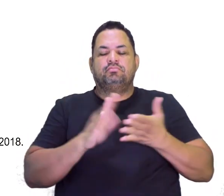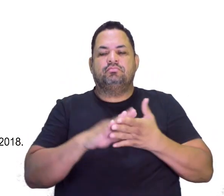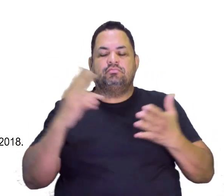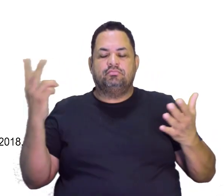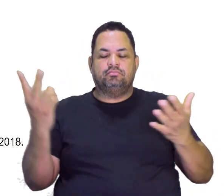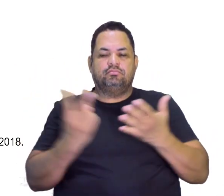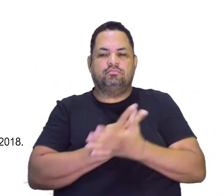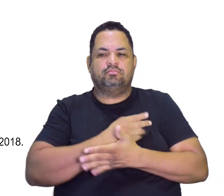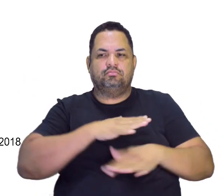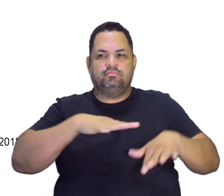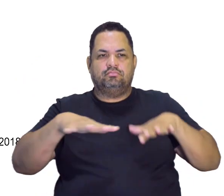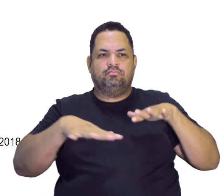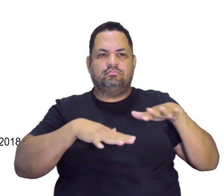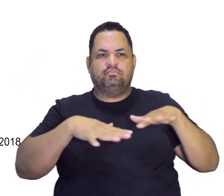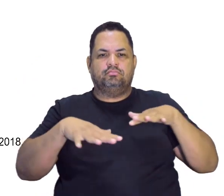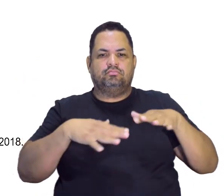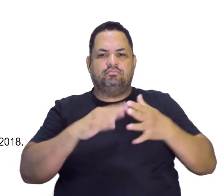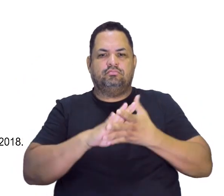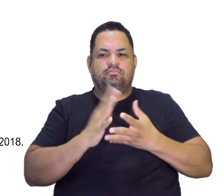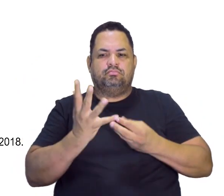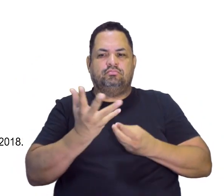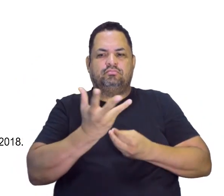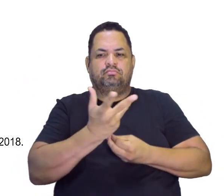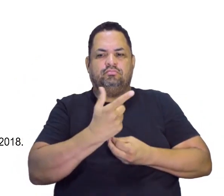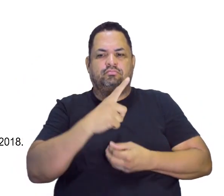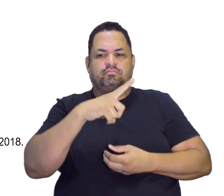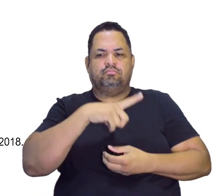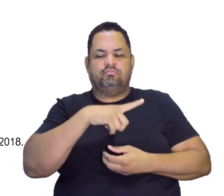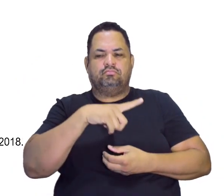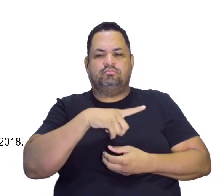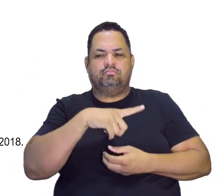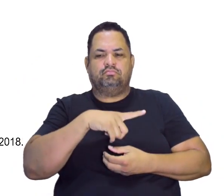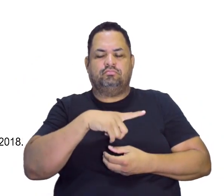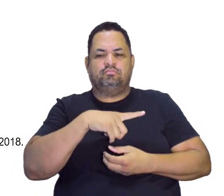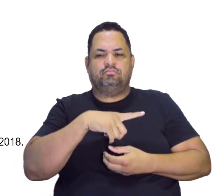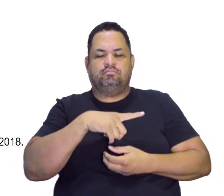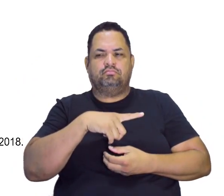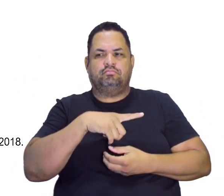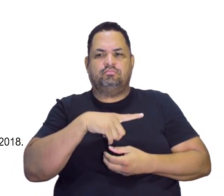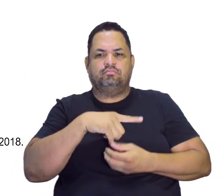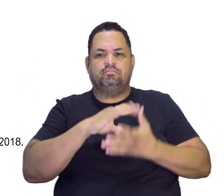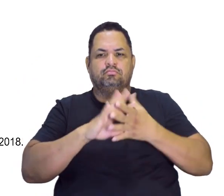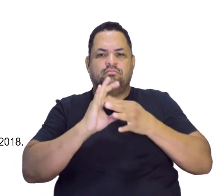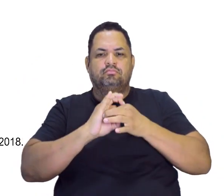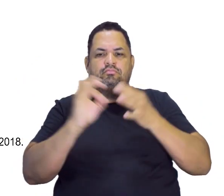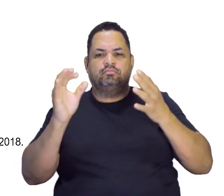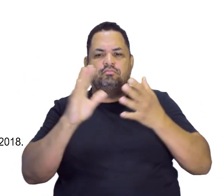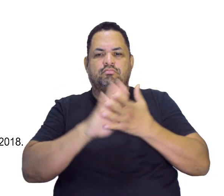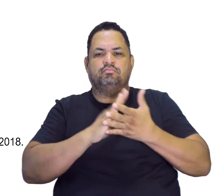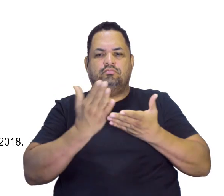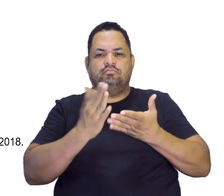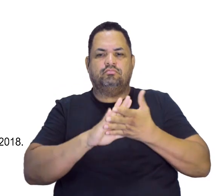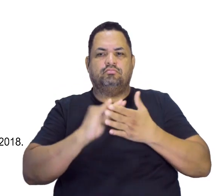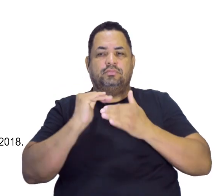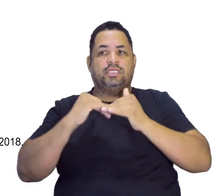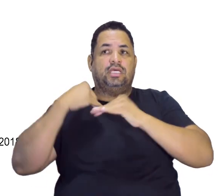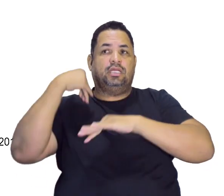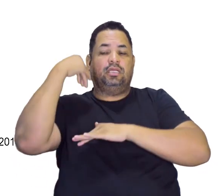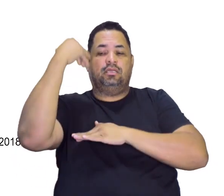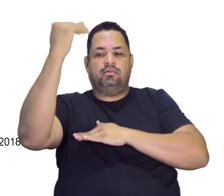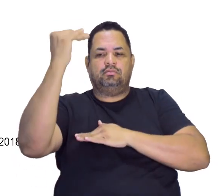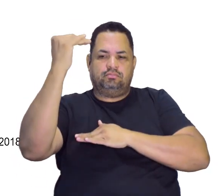movimento modernista então é uma arte que tem eh uma liberdade de transgressão